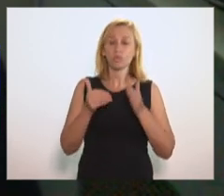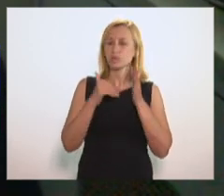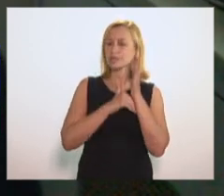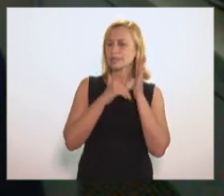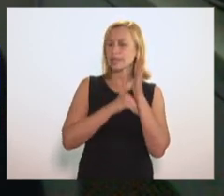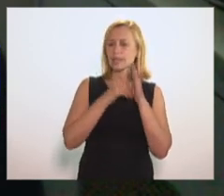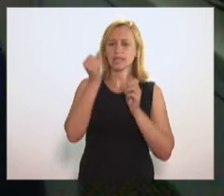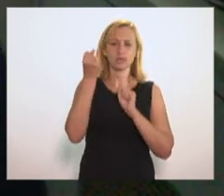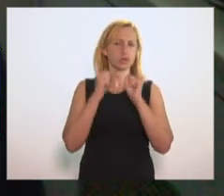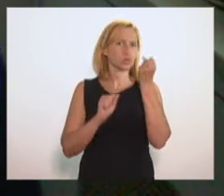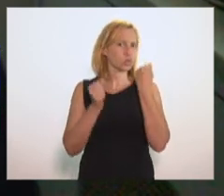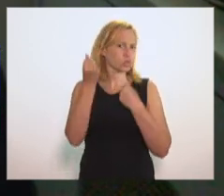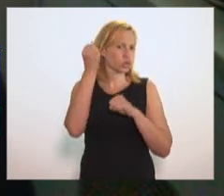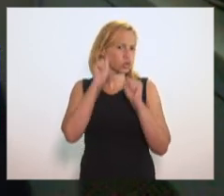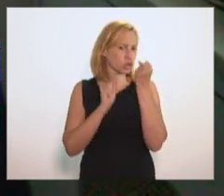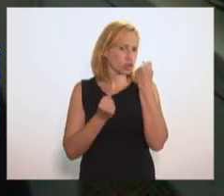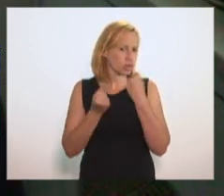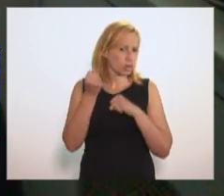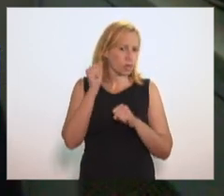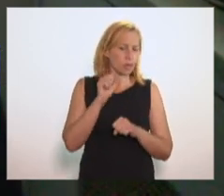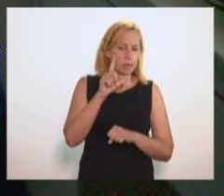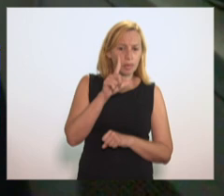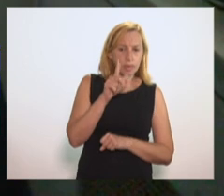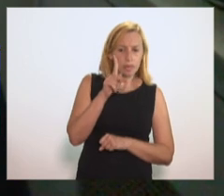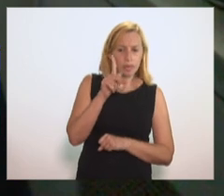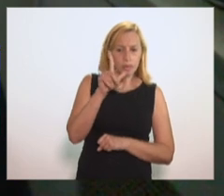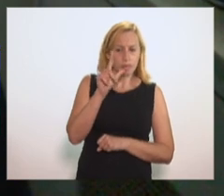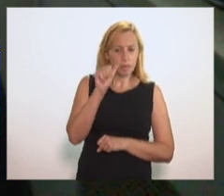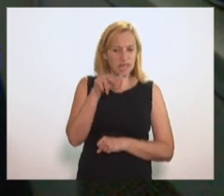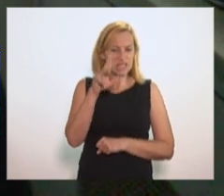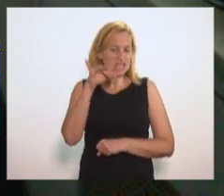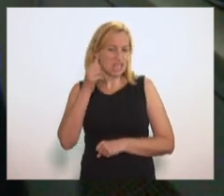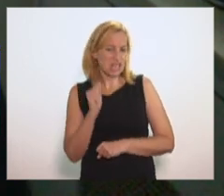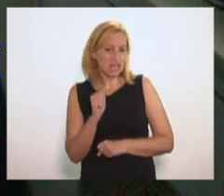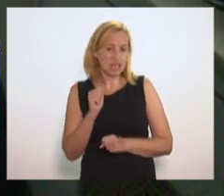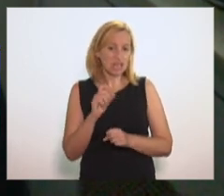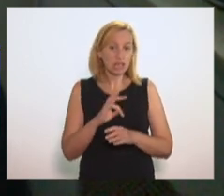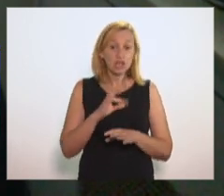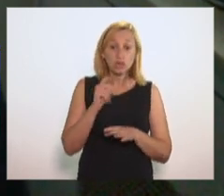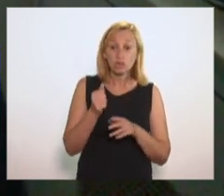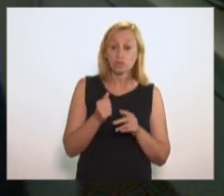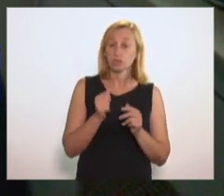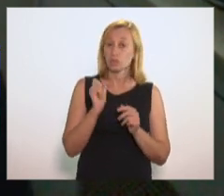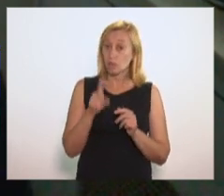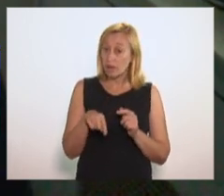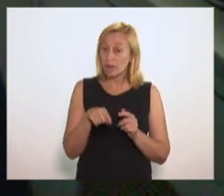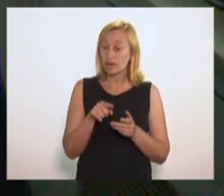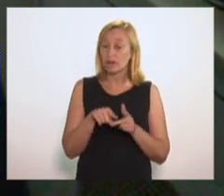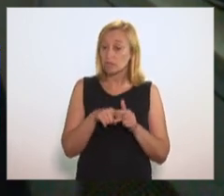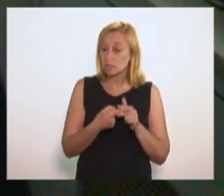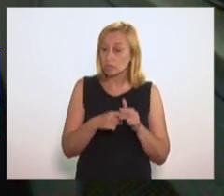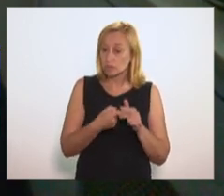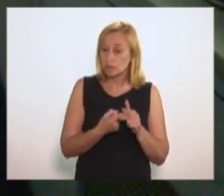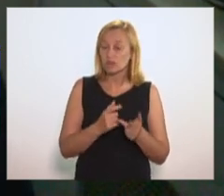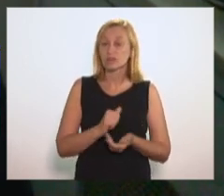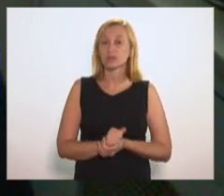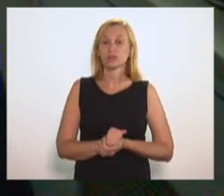industrial as planilhas e tudo é regulamentado pela